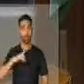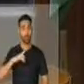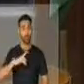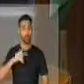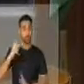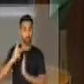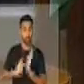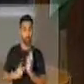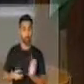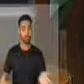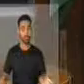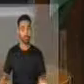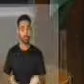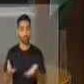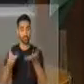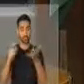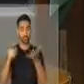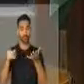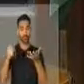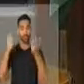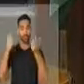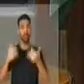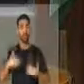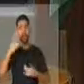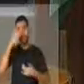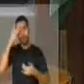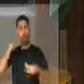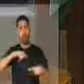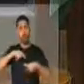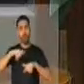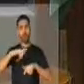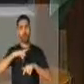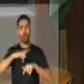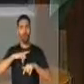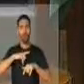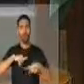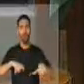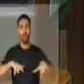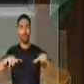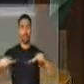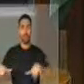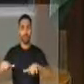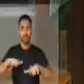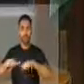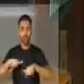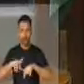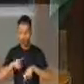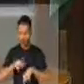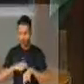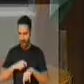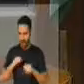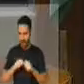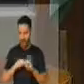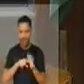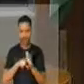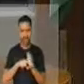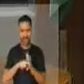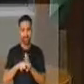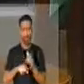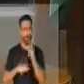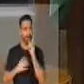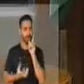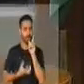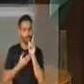de estímulo, quando ele fala que o trabalhador terá licença de trabalho se for fazer o exame de